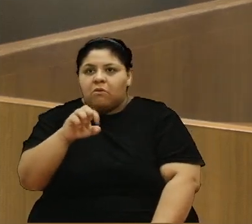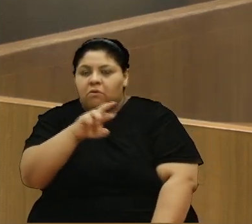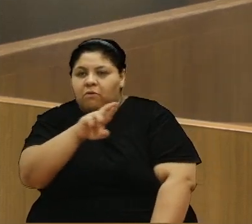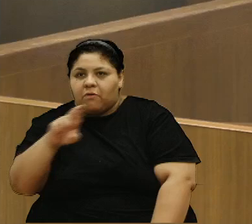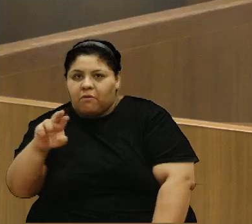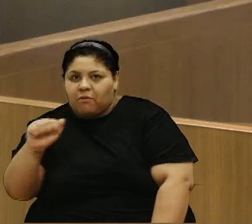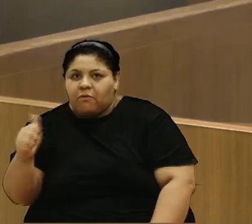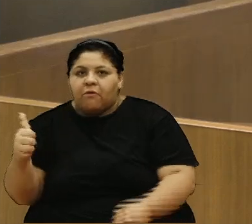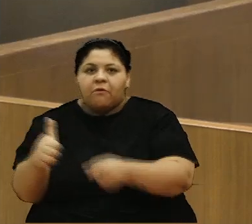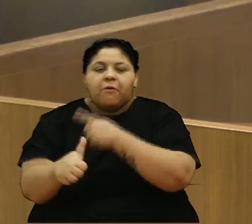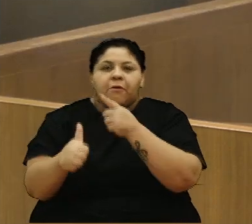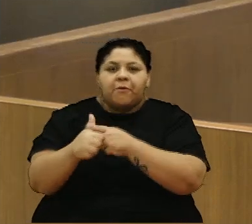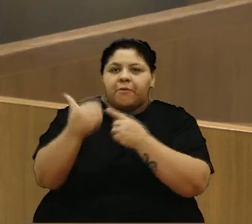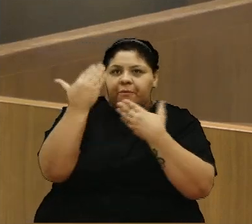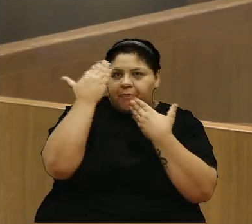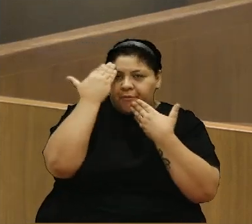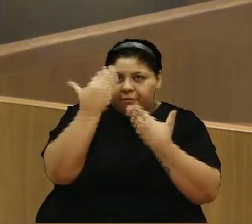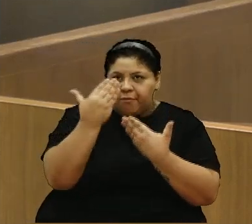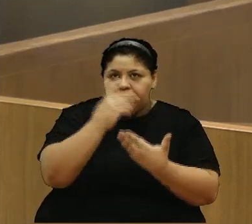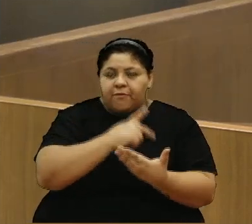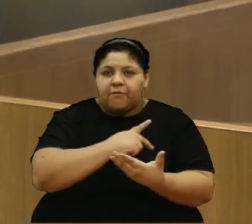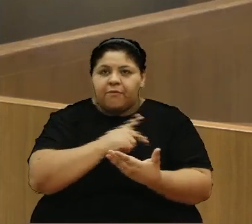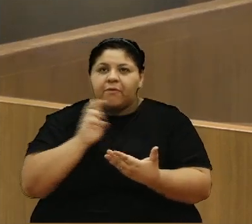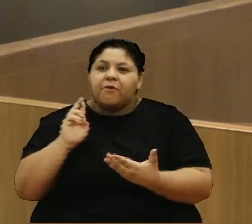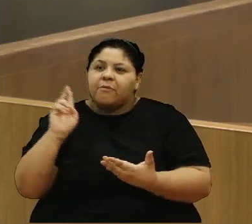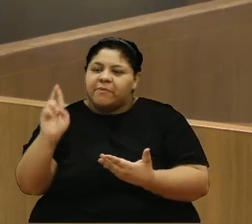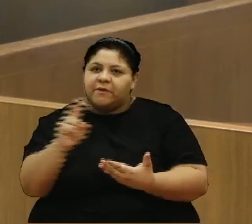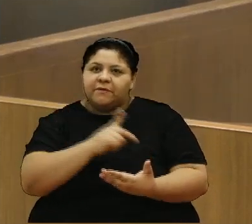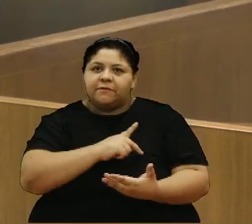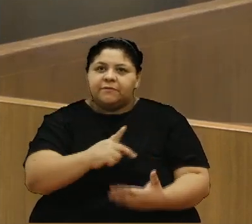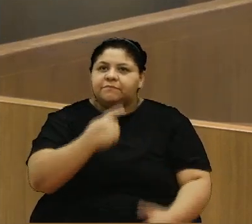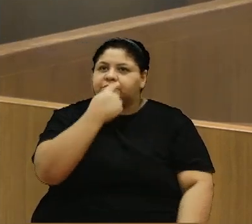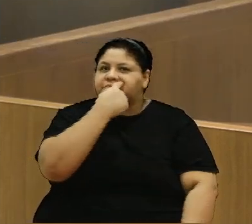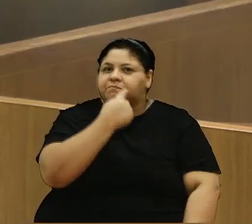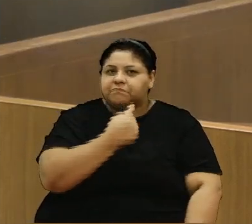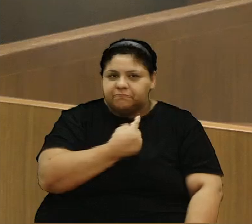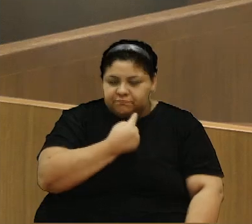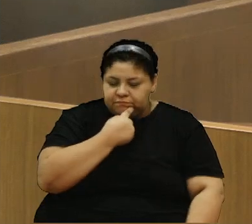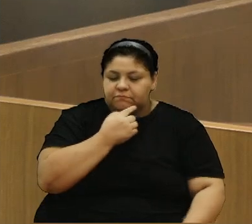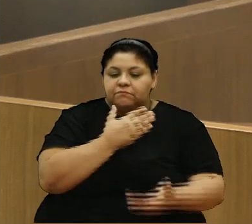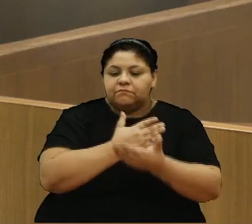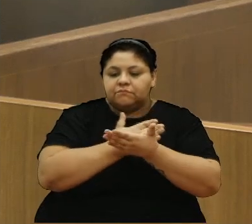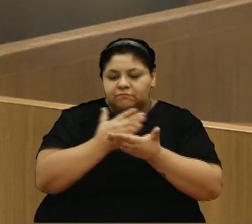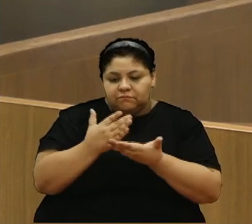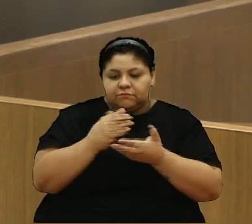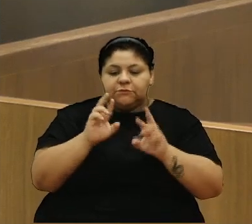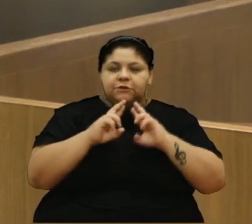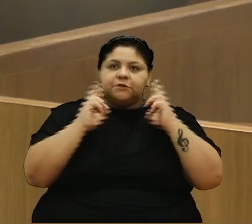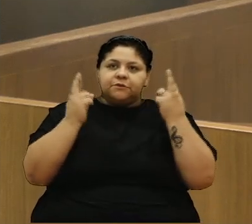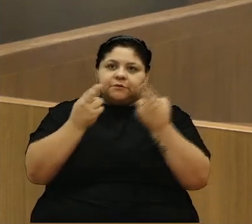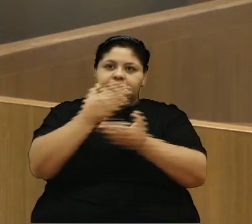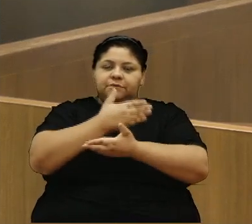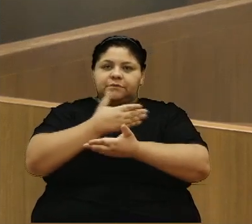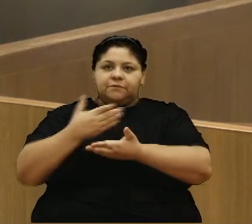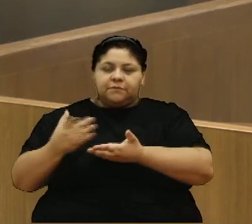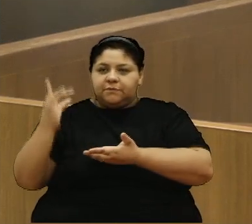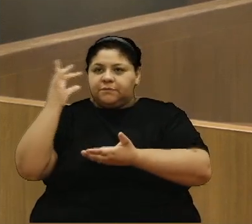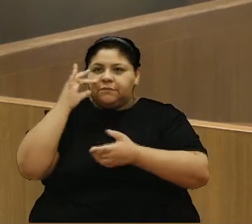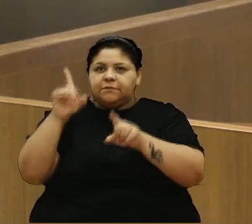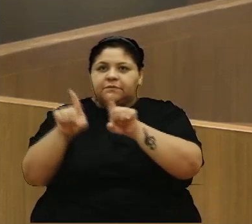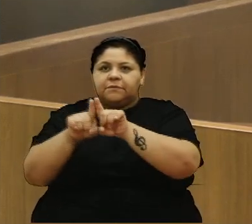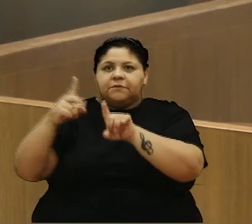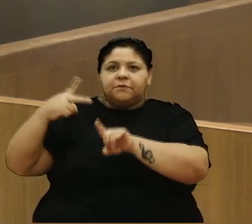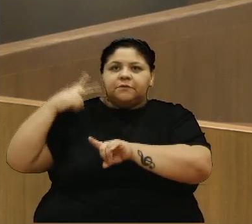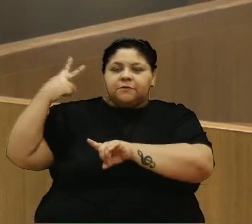né, em nome do presidente Wagner Petrini, que iniciou a nossa reunião pública, a presença também do